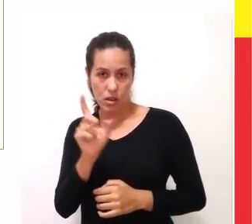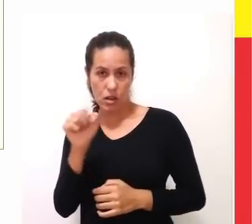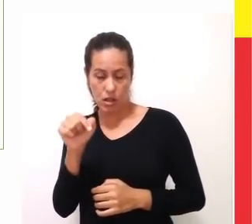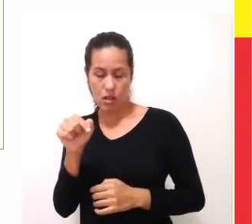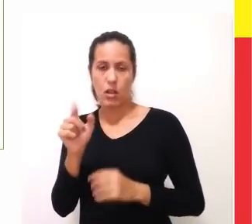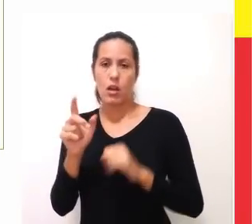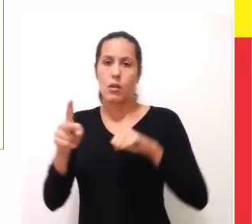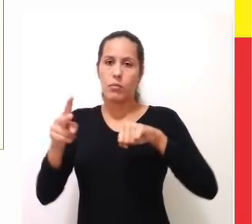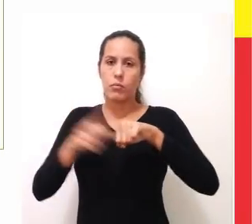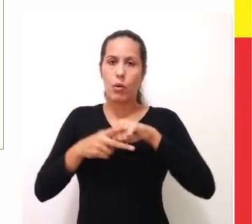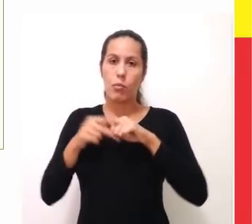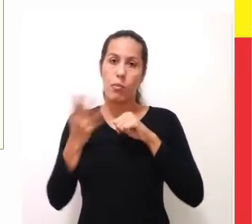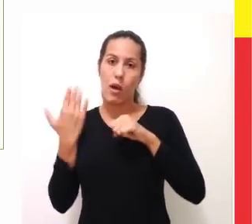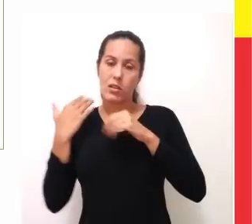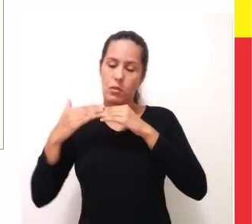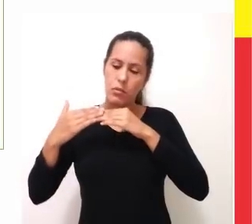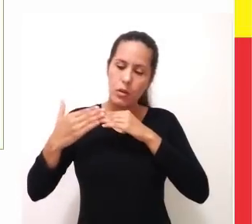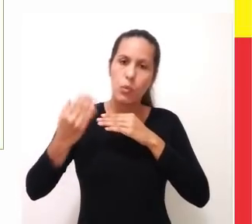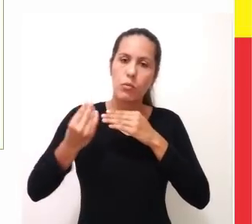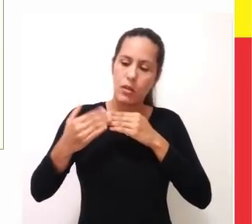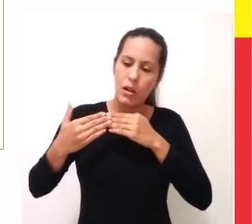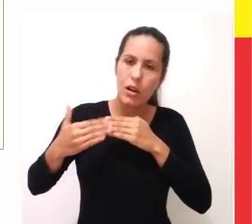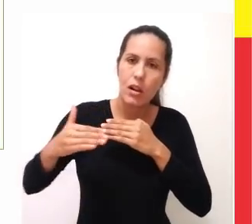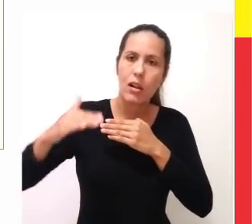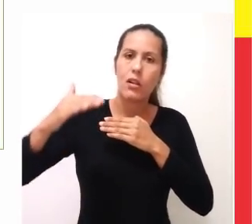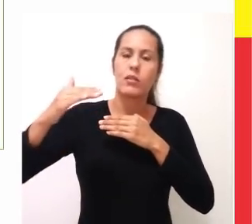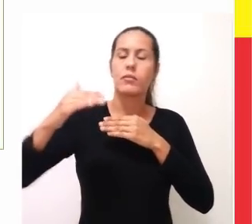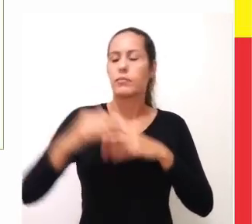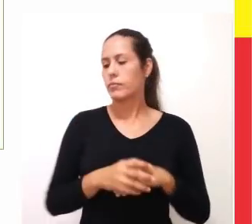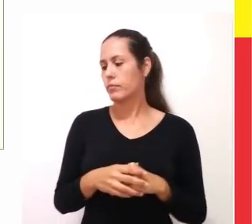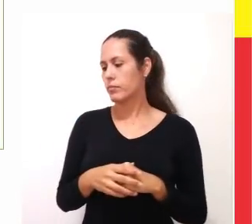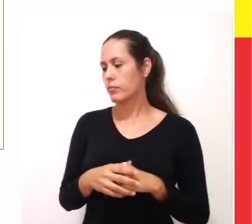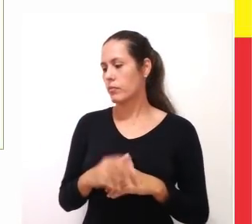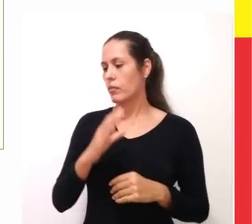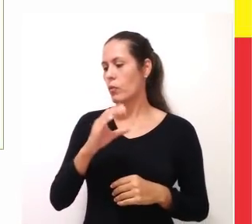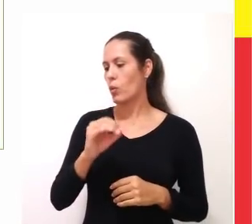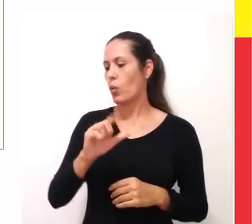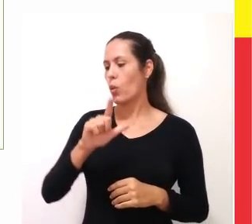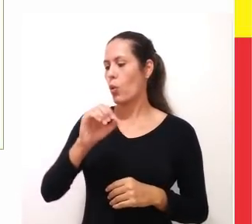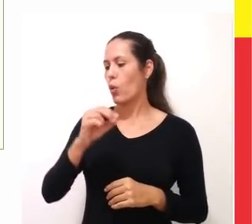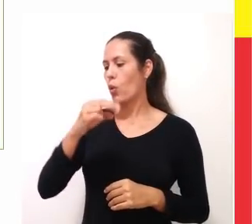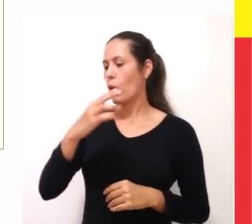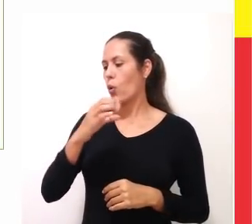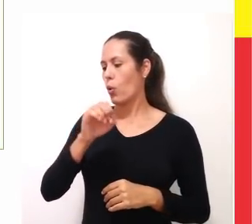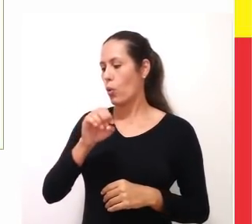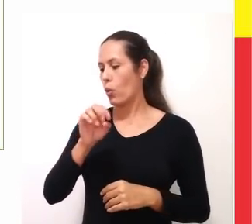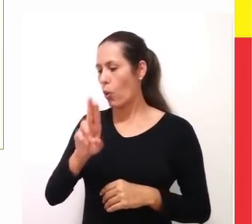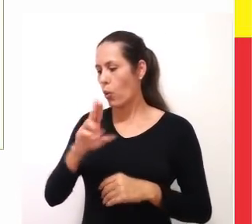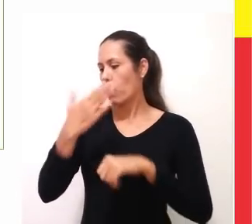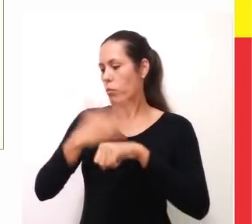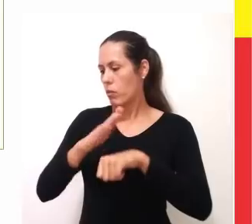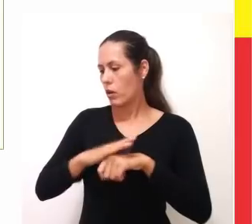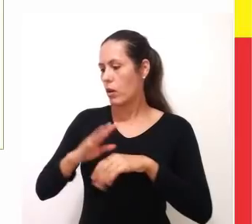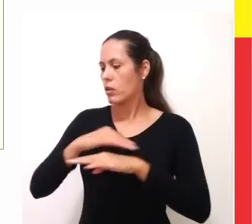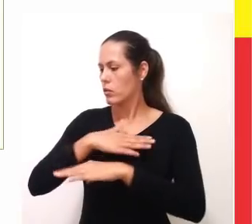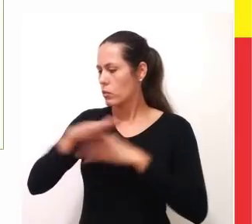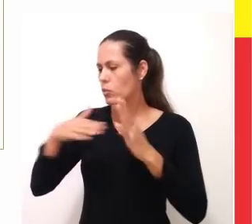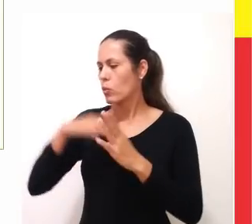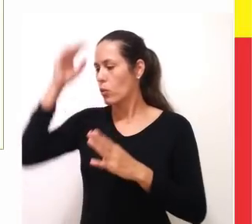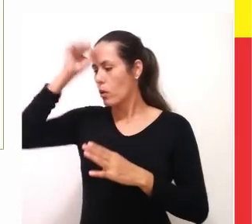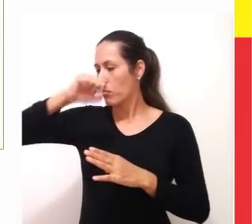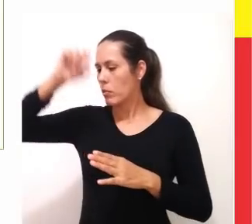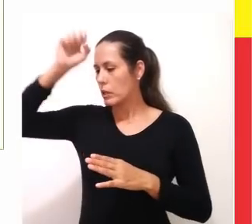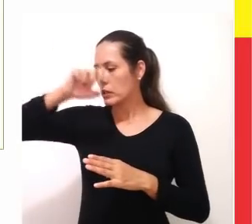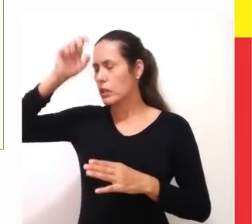no passado. Já embaixo nós temos colocou em prática todo o aprendizado que adquiriu mediante as aulas a